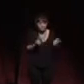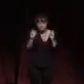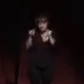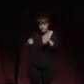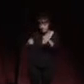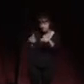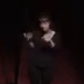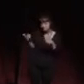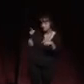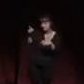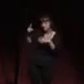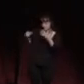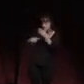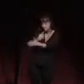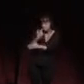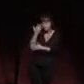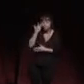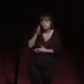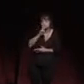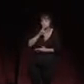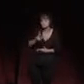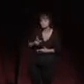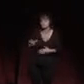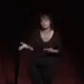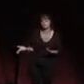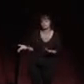para isso que você está questionando.